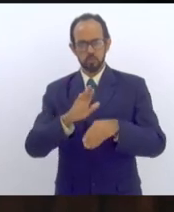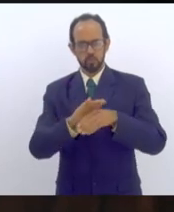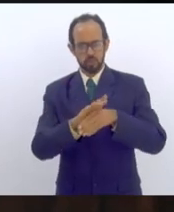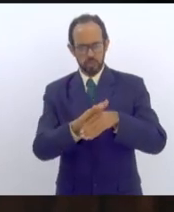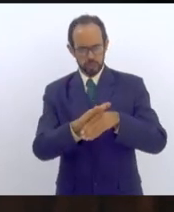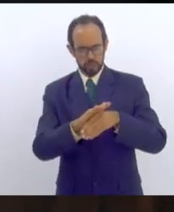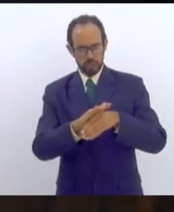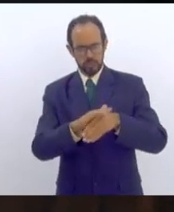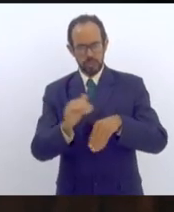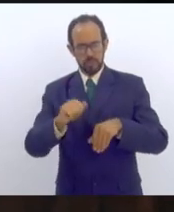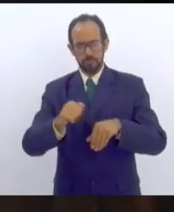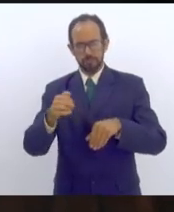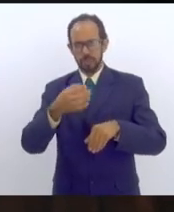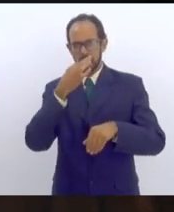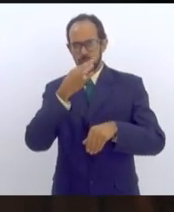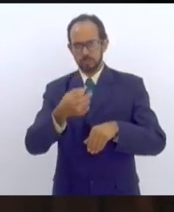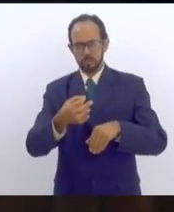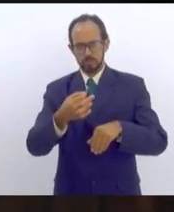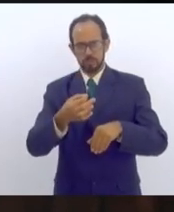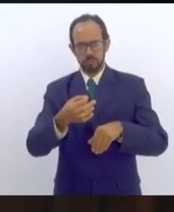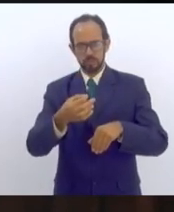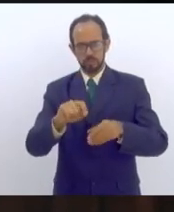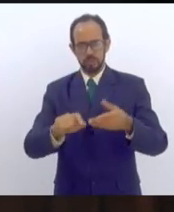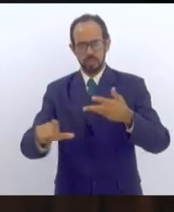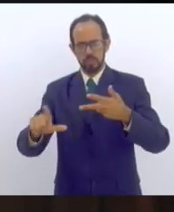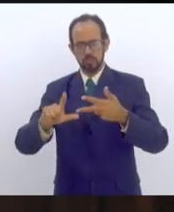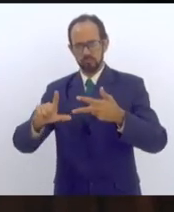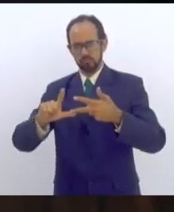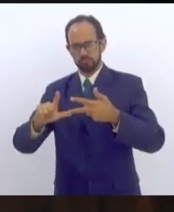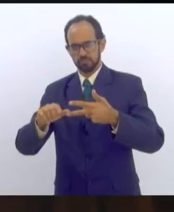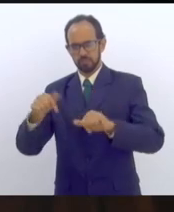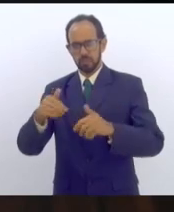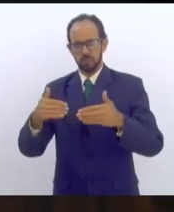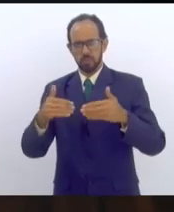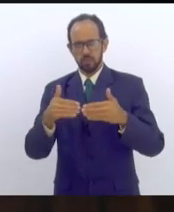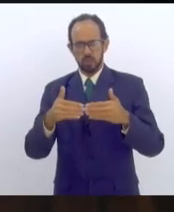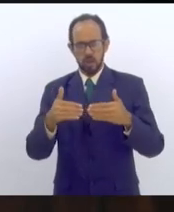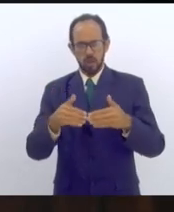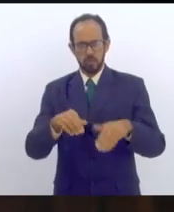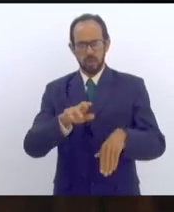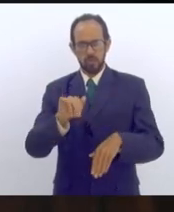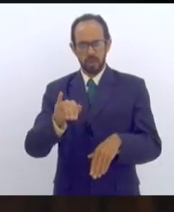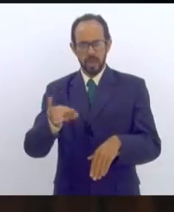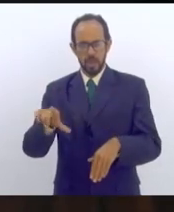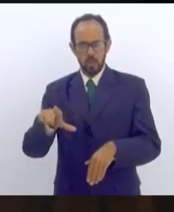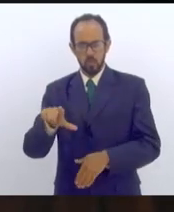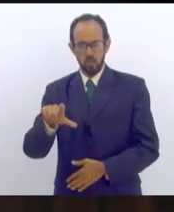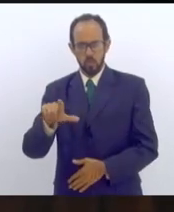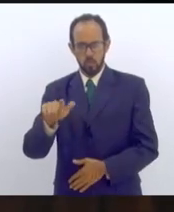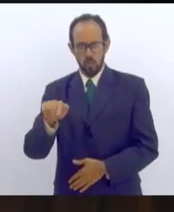Parecer da Comissão de Indicações Legislativas, favorável. Relator, deputado Rafael do Gordo.